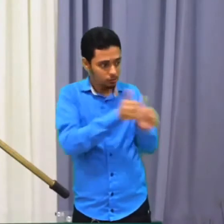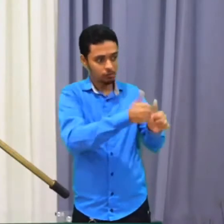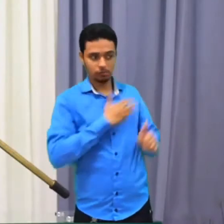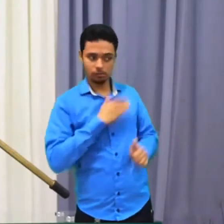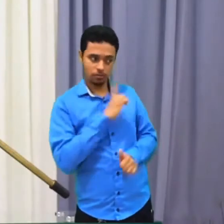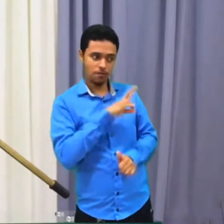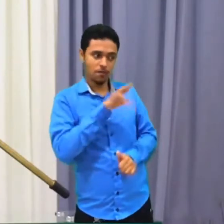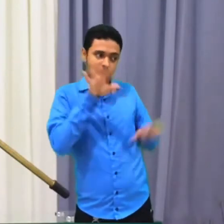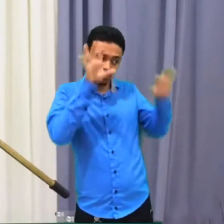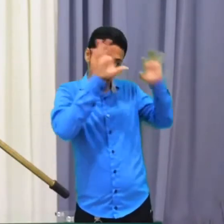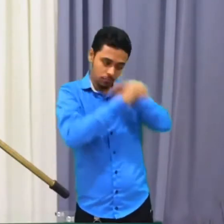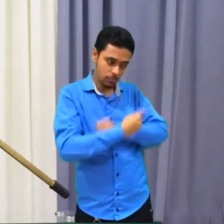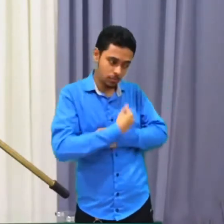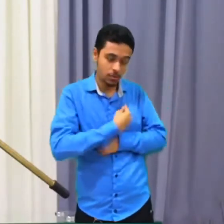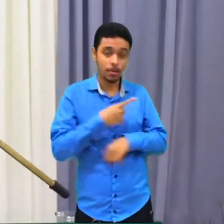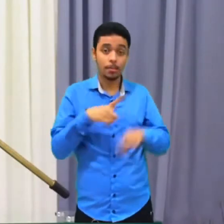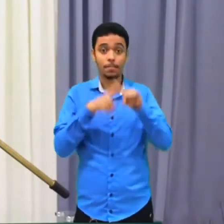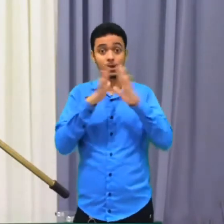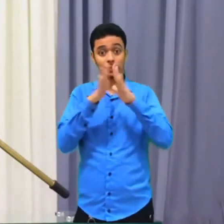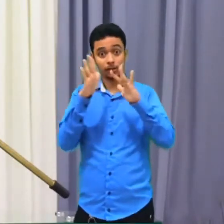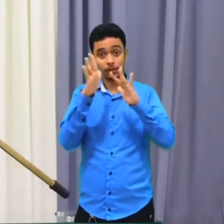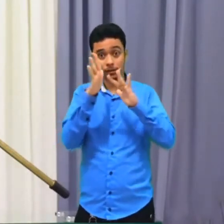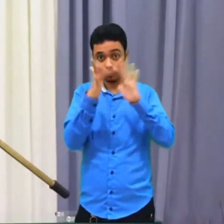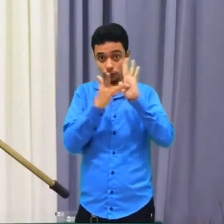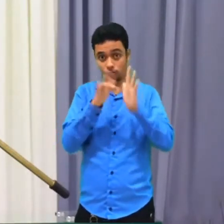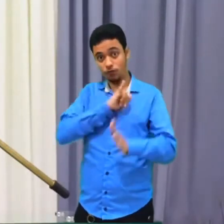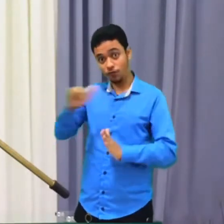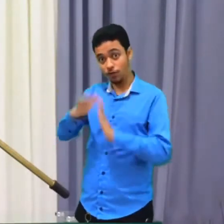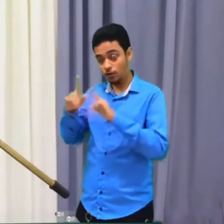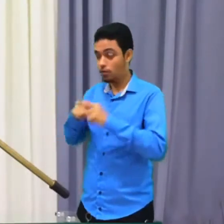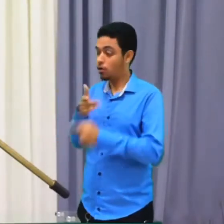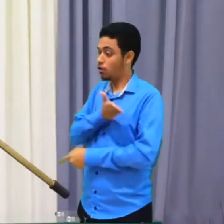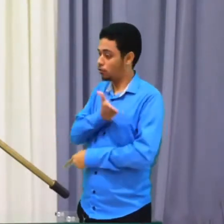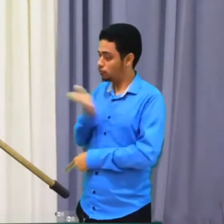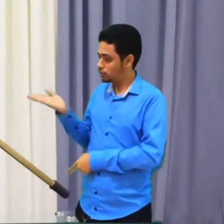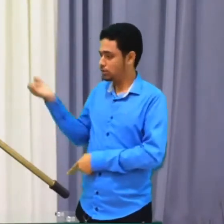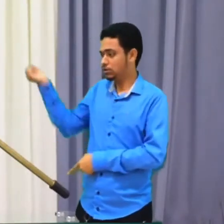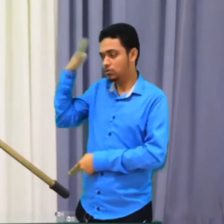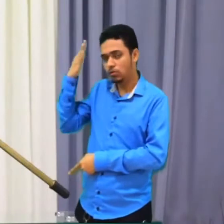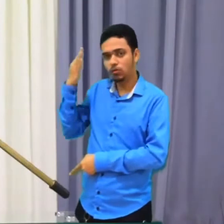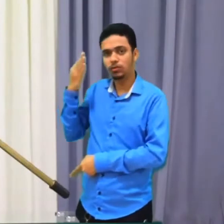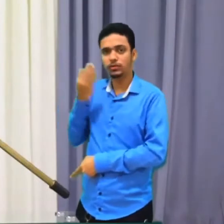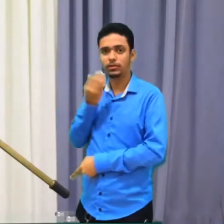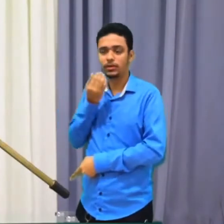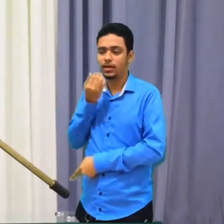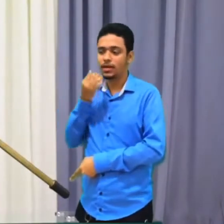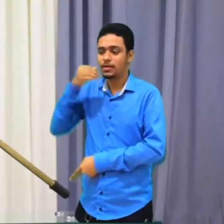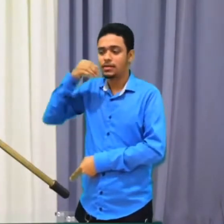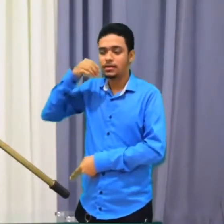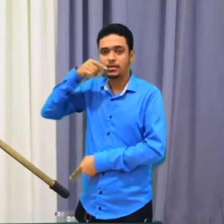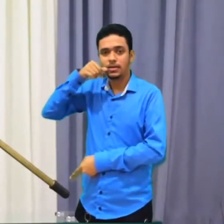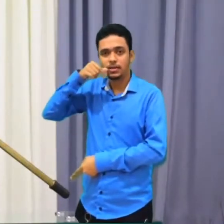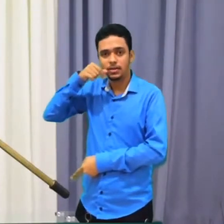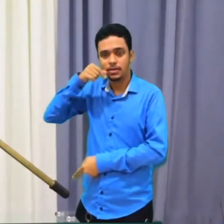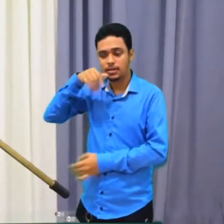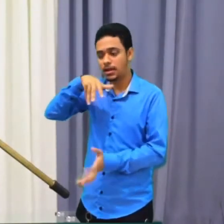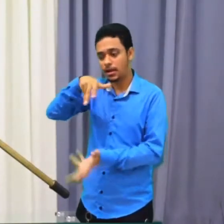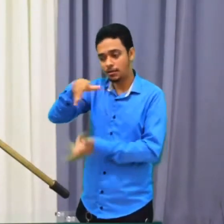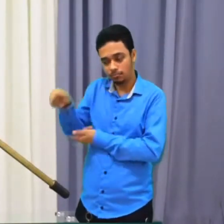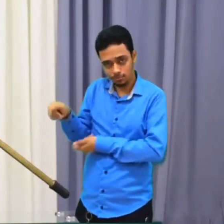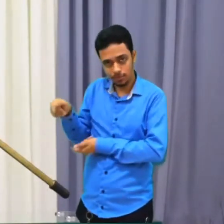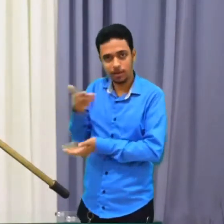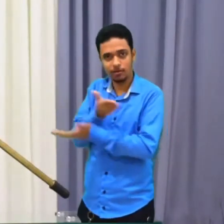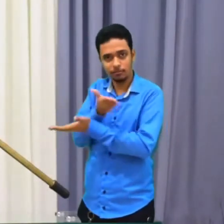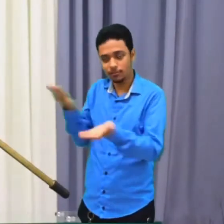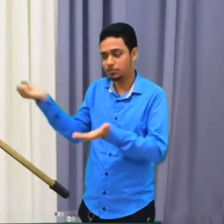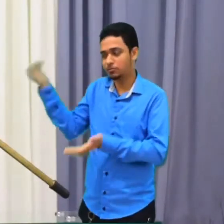disse para a sua igreja: vós sois a luz e o sal da terra. Vós sois a luz do mundo e o sal